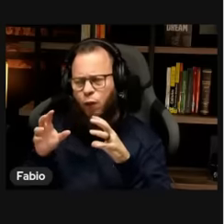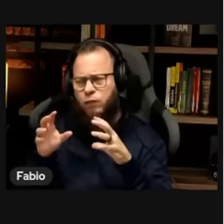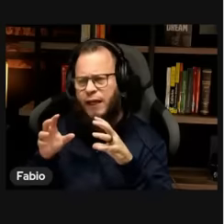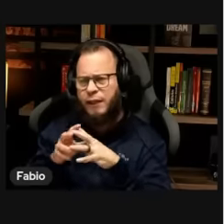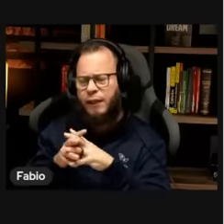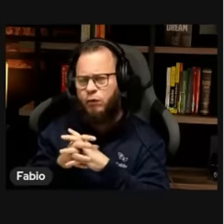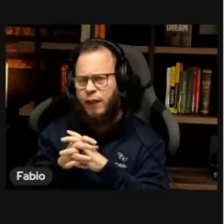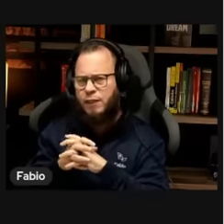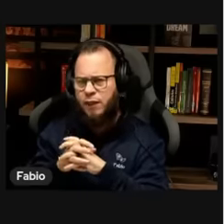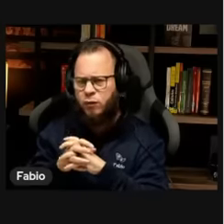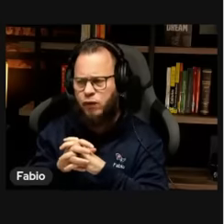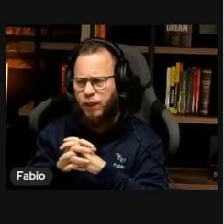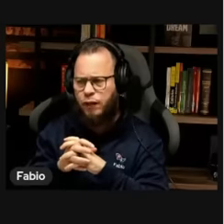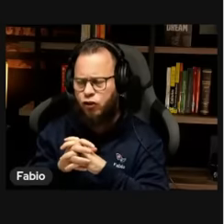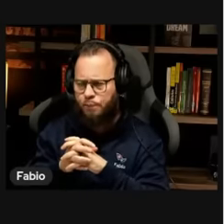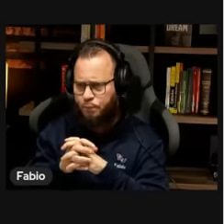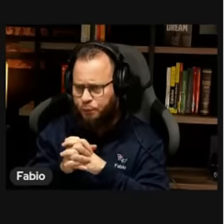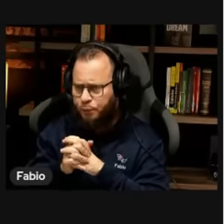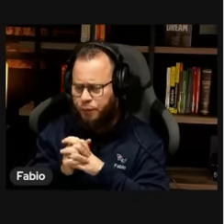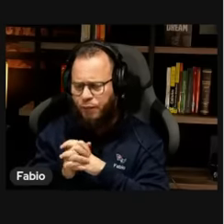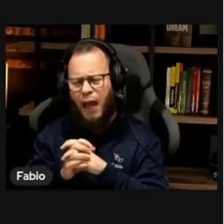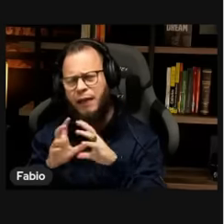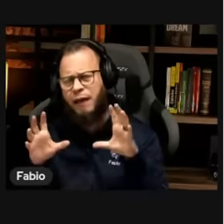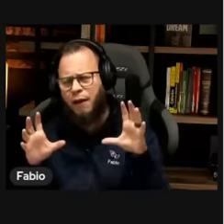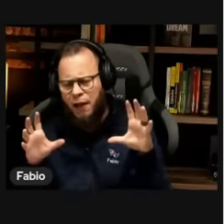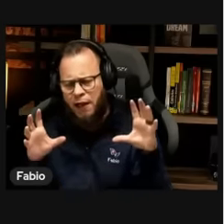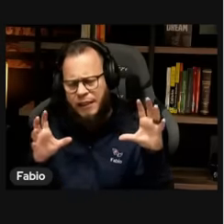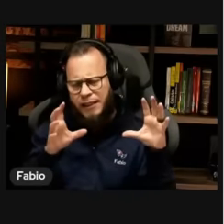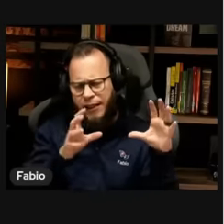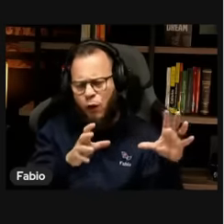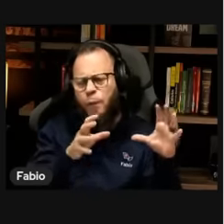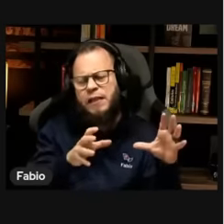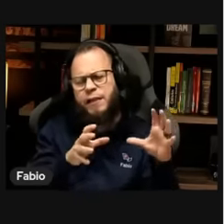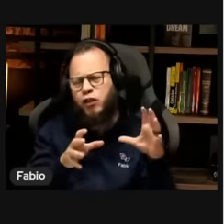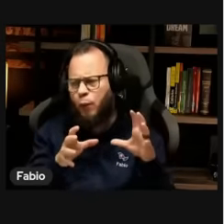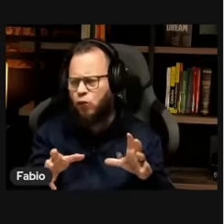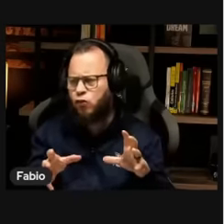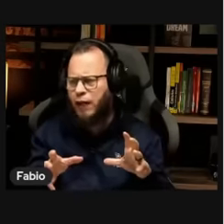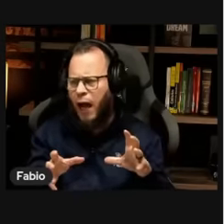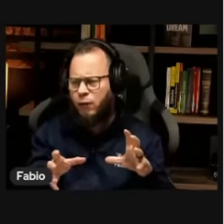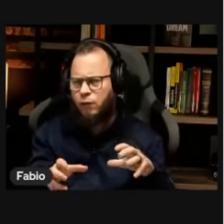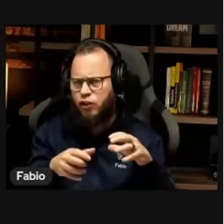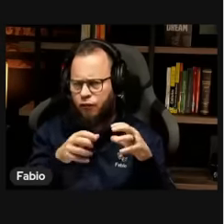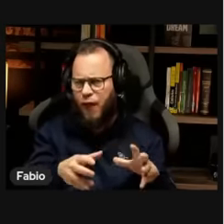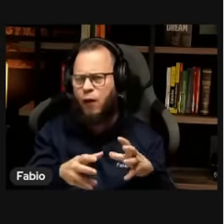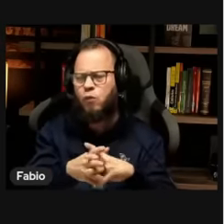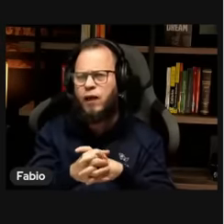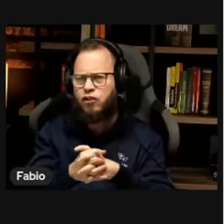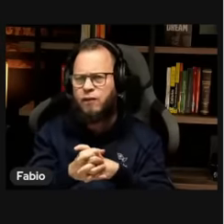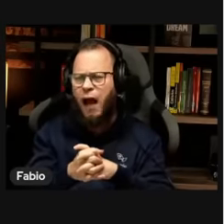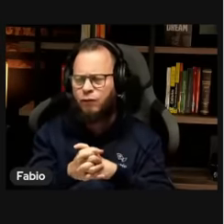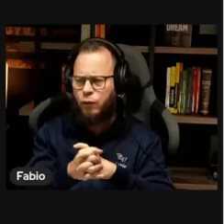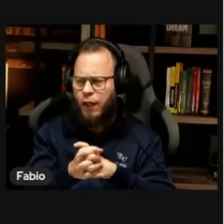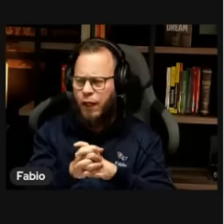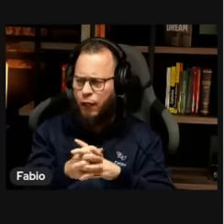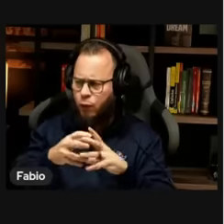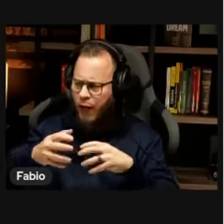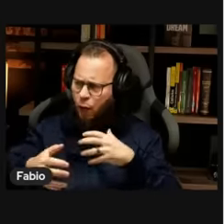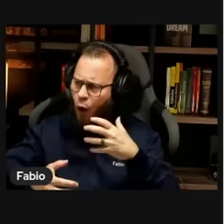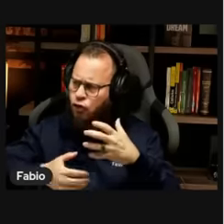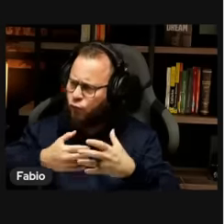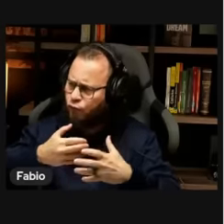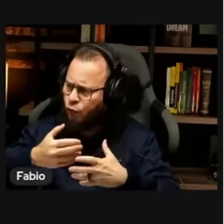o que acontece aqui, o interessante é o seguinte, é que se o presidente Bolsonaro tiver como candidato